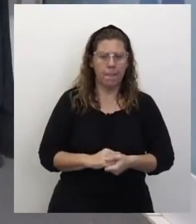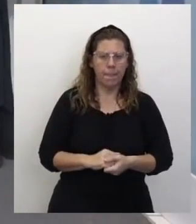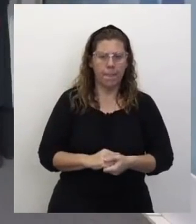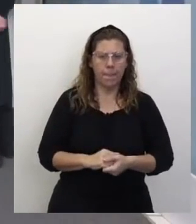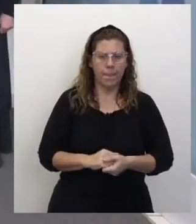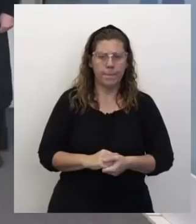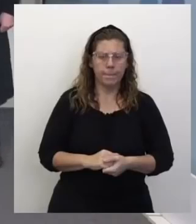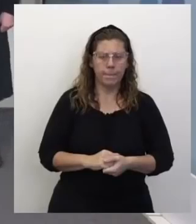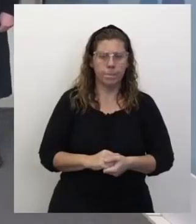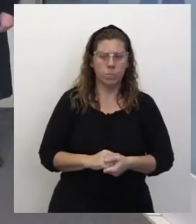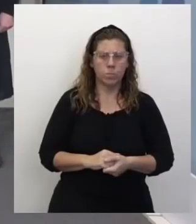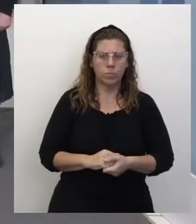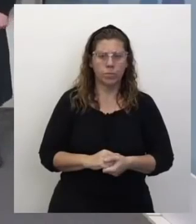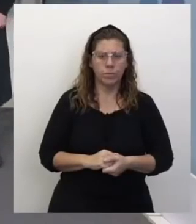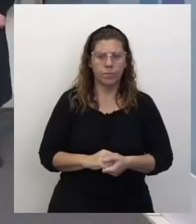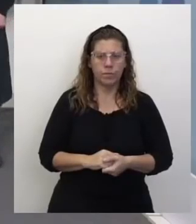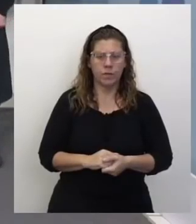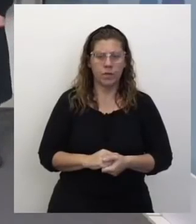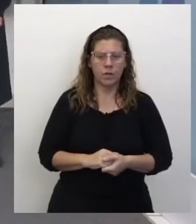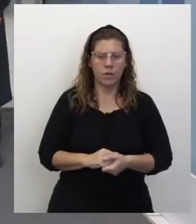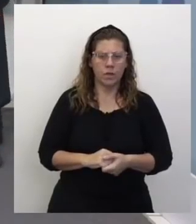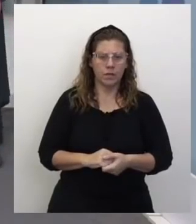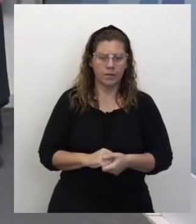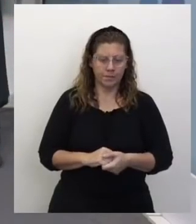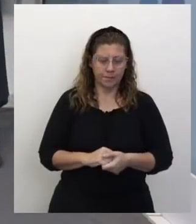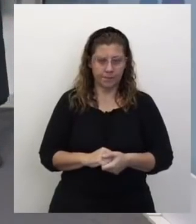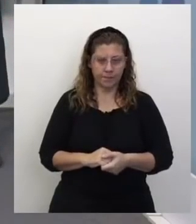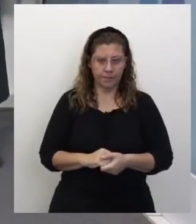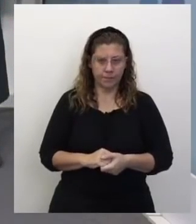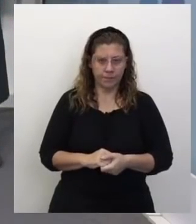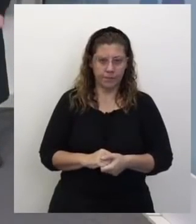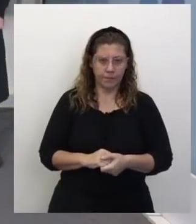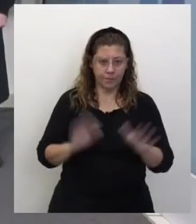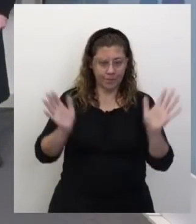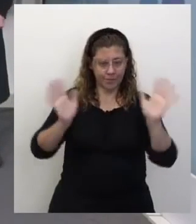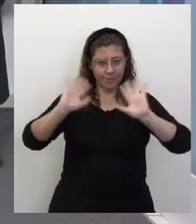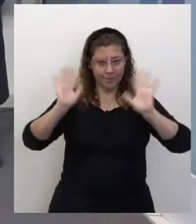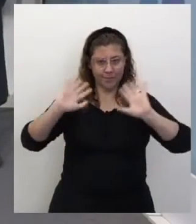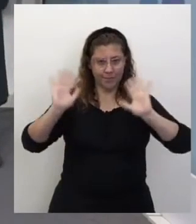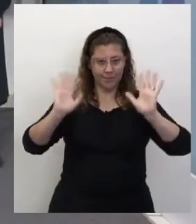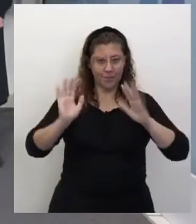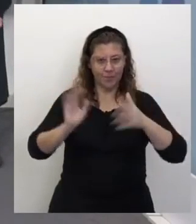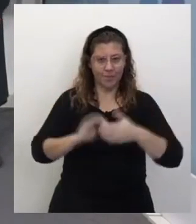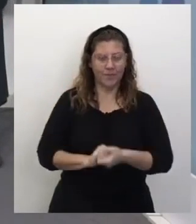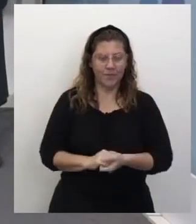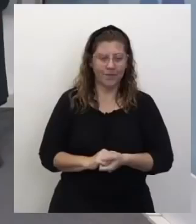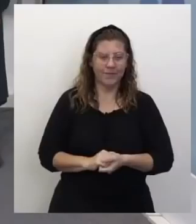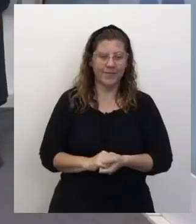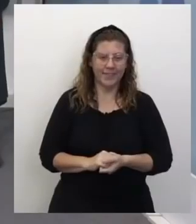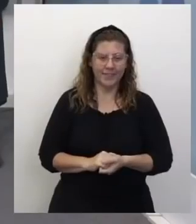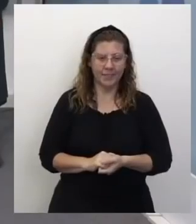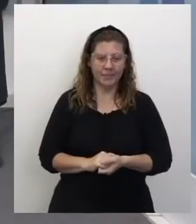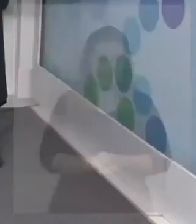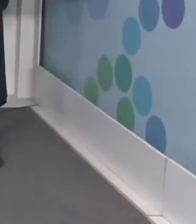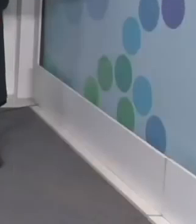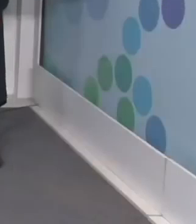you. Yes, may the 4th be with you always. That's it. Have a nice week, people. Bye bye. Bye bye.